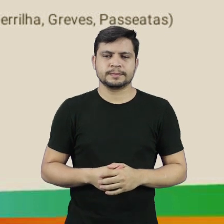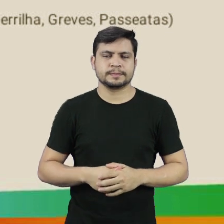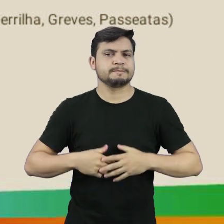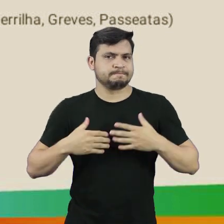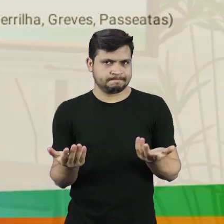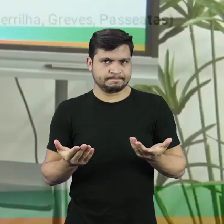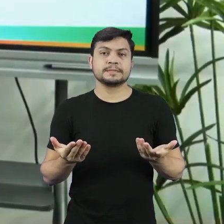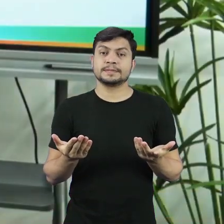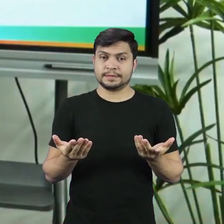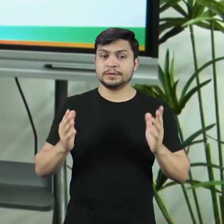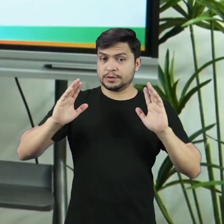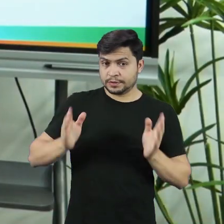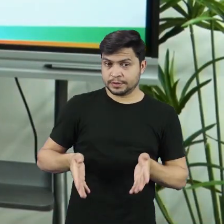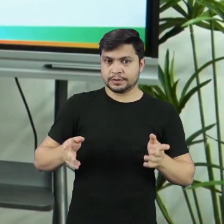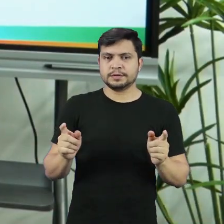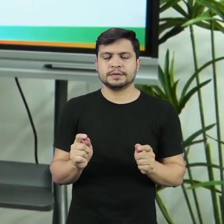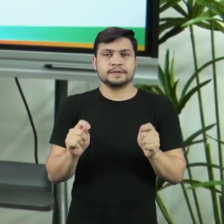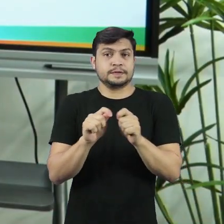Dito isso, feito toda essa